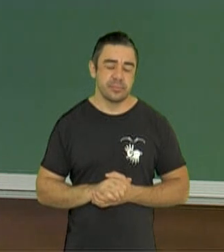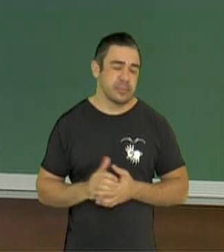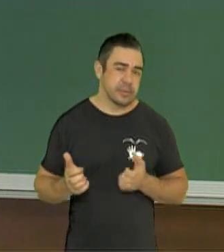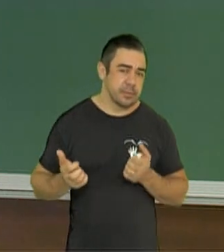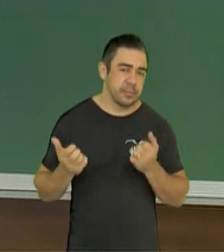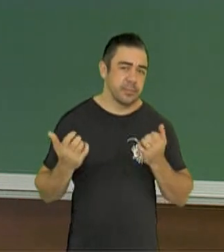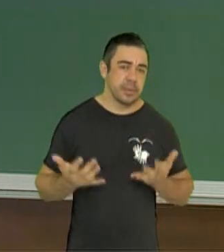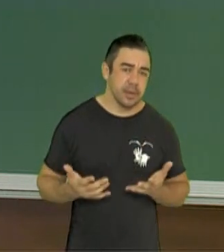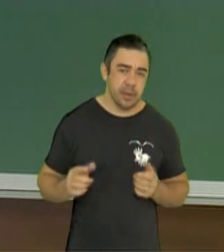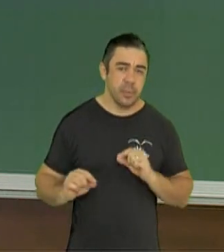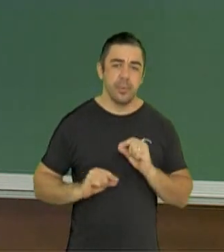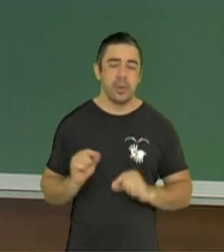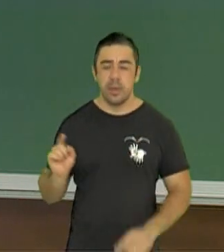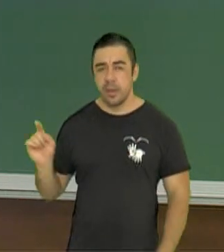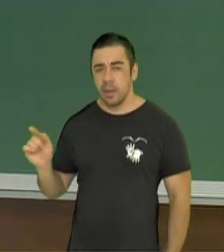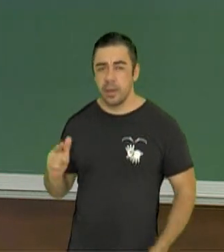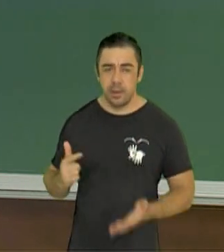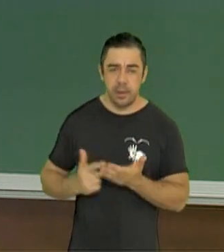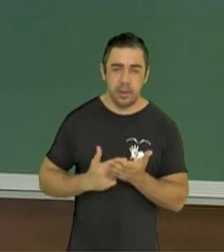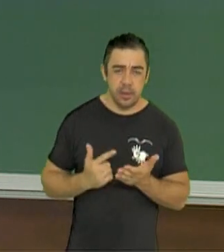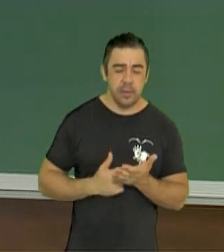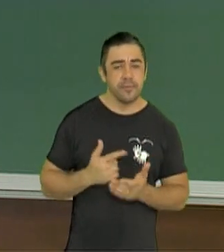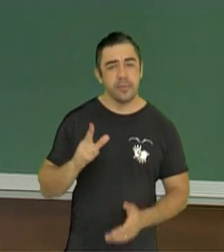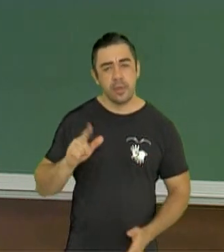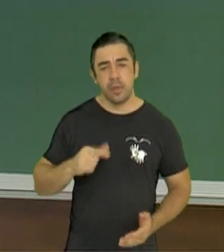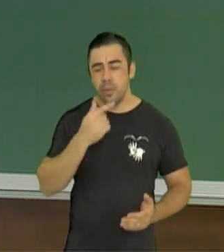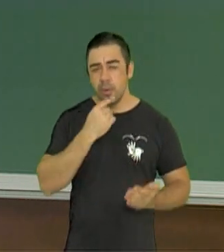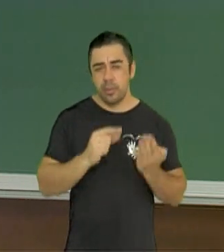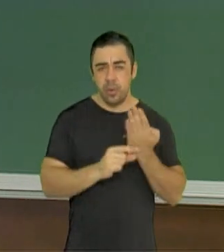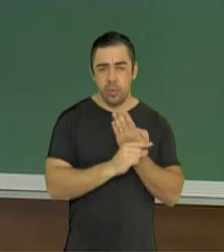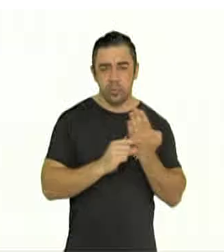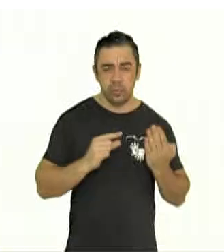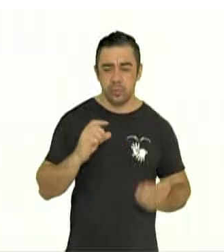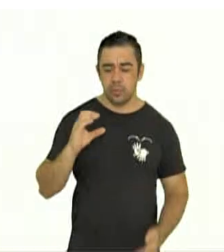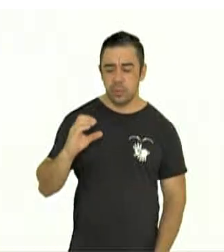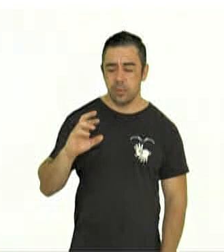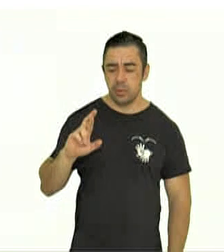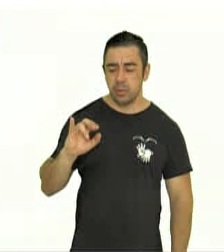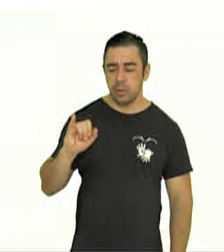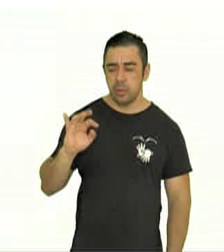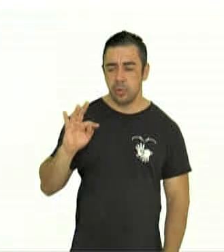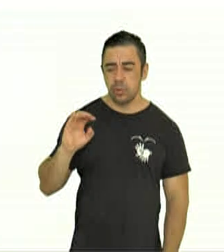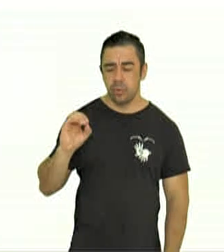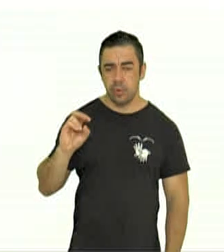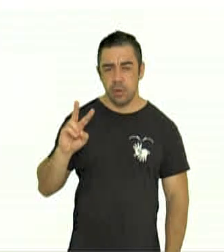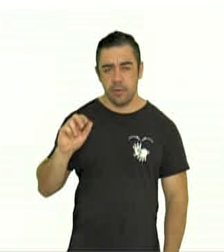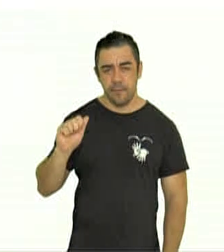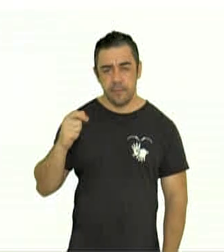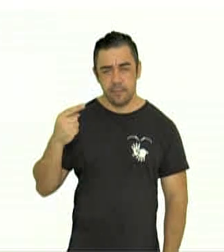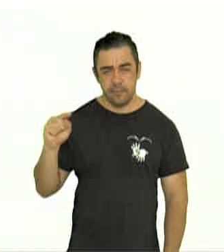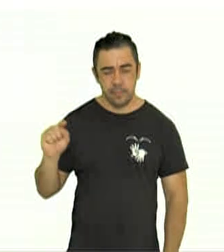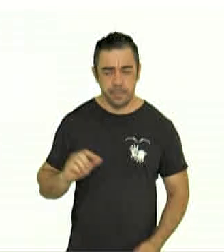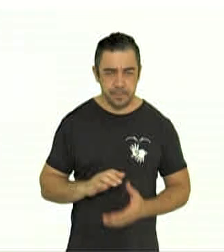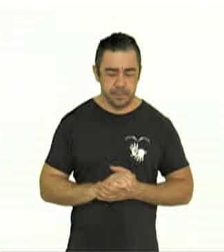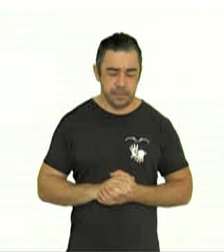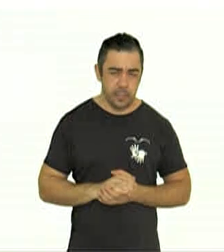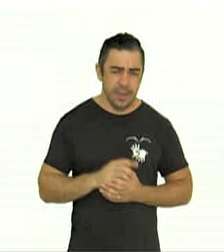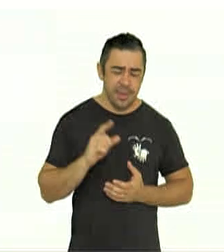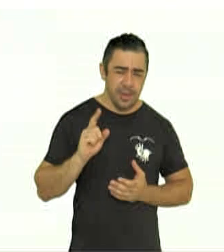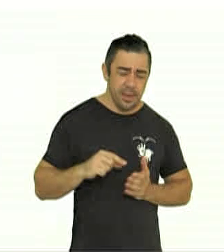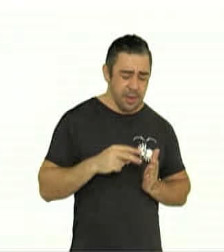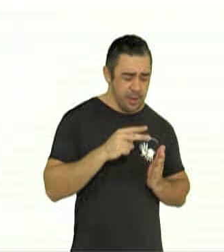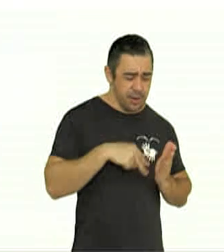um pouquinho sobre a obra e sobre o Cristóvão Teza, que é o autor, tá? A relação entre a literatura e a biografia ganha